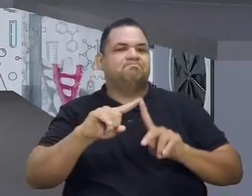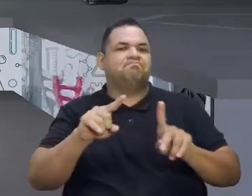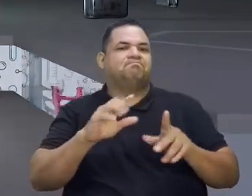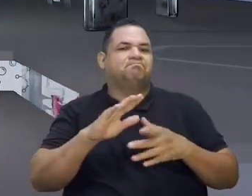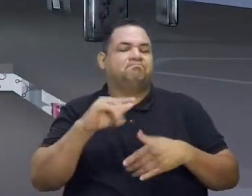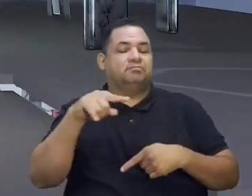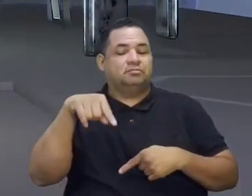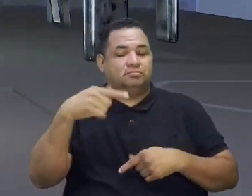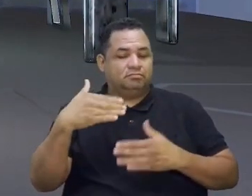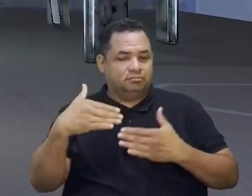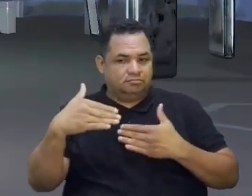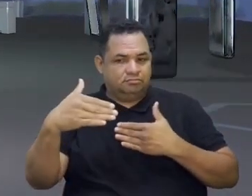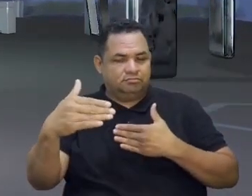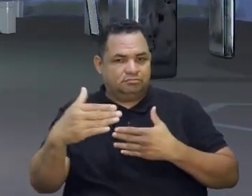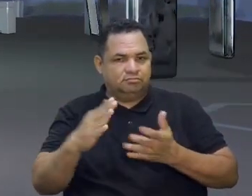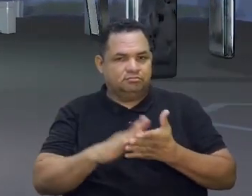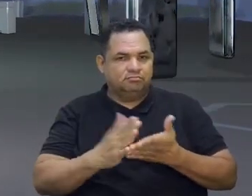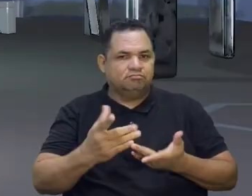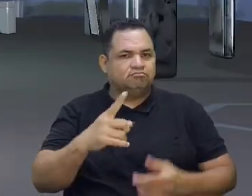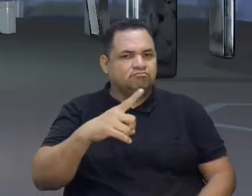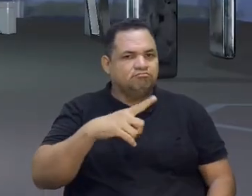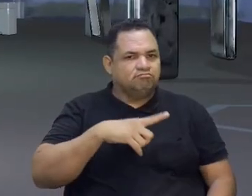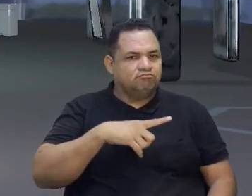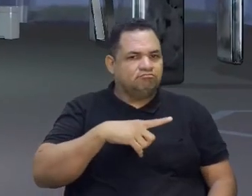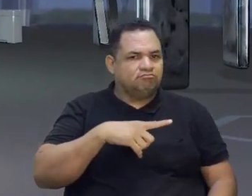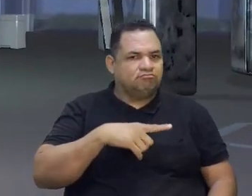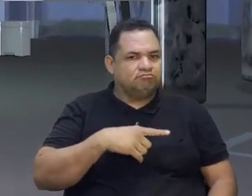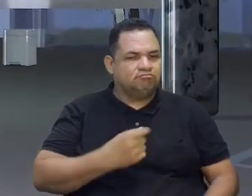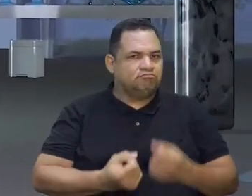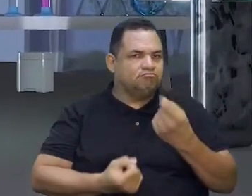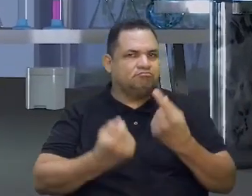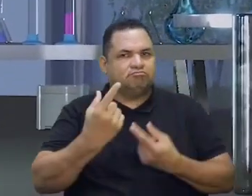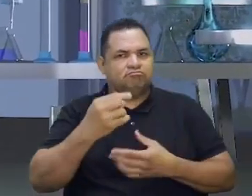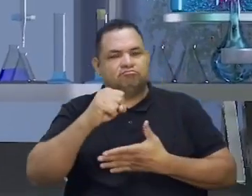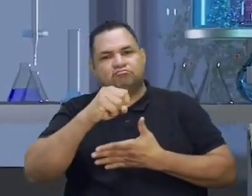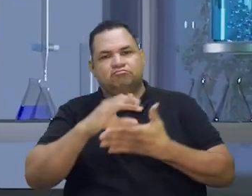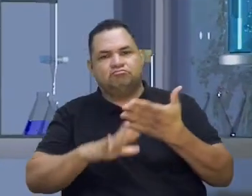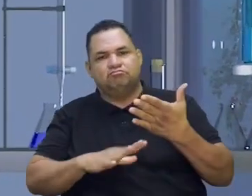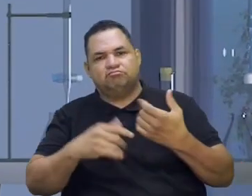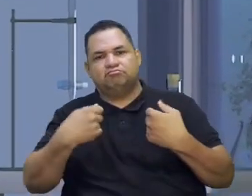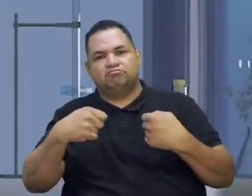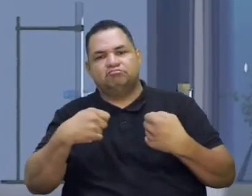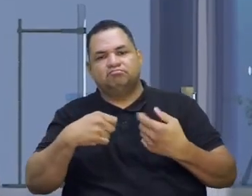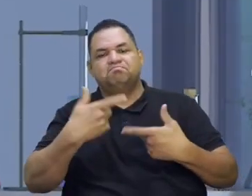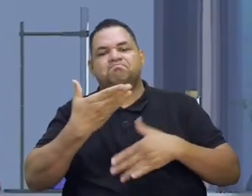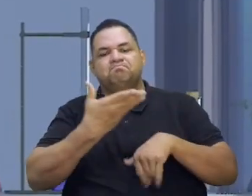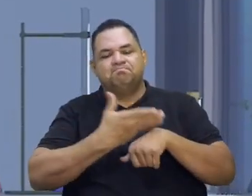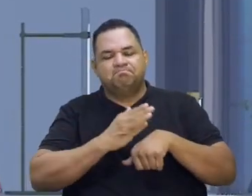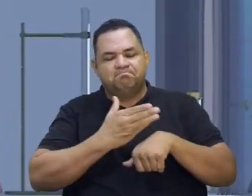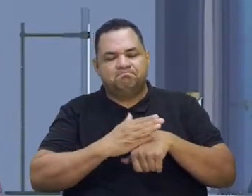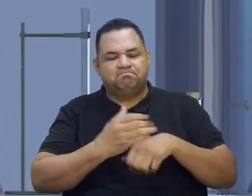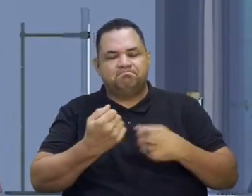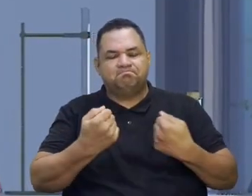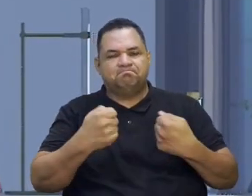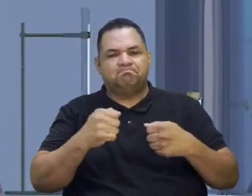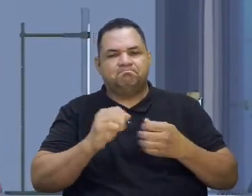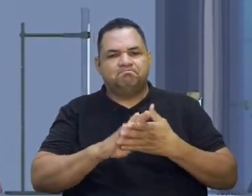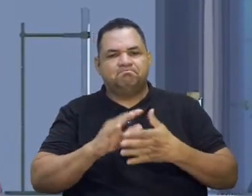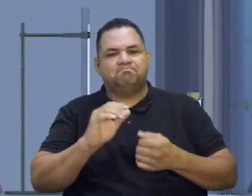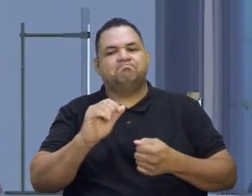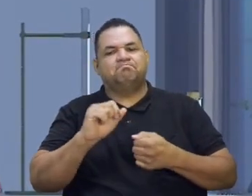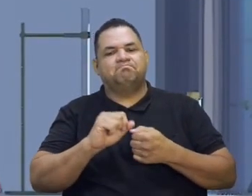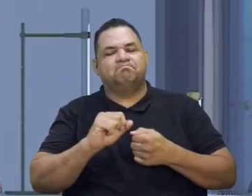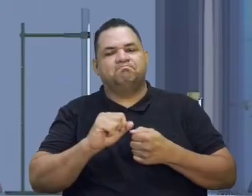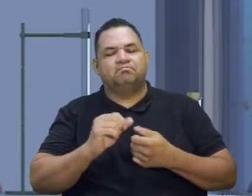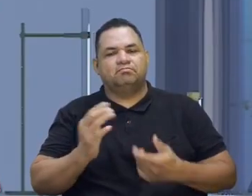nas nossas próximas aulas a gente vai ter ali umas atividades que vocês vão ter que colocar a mão na massa para poder